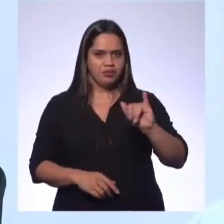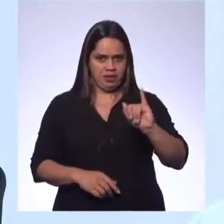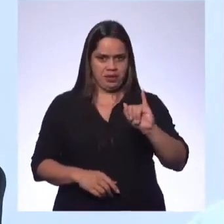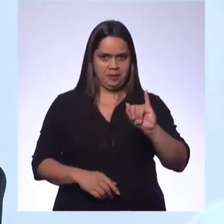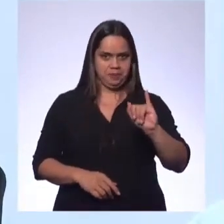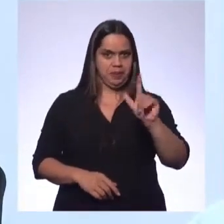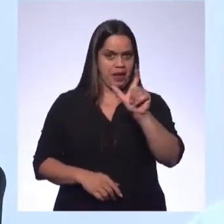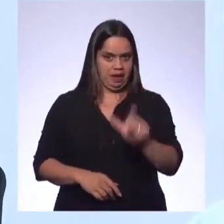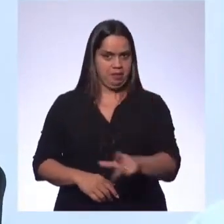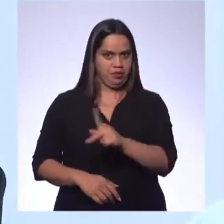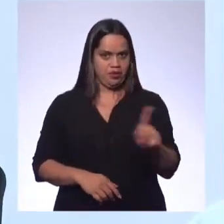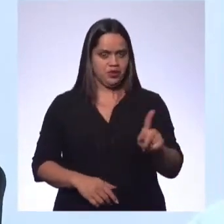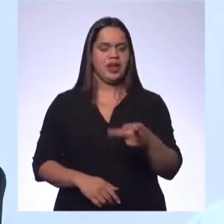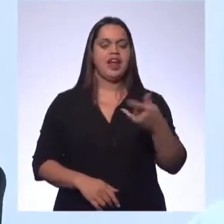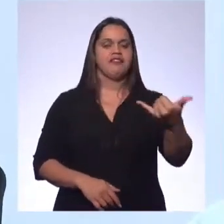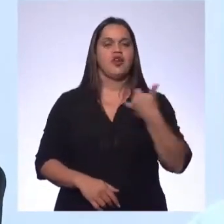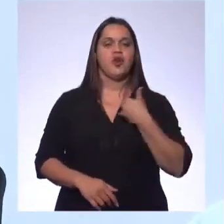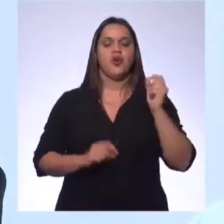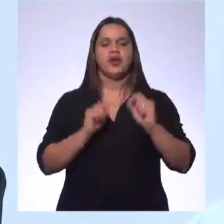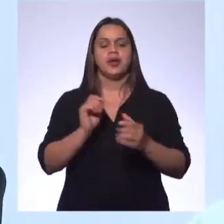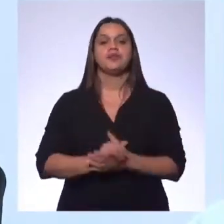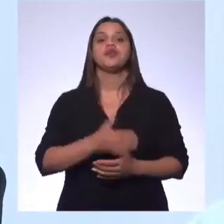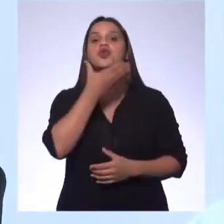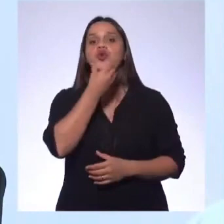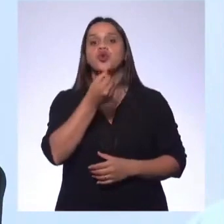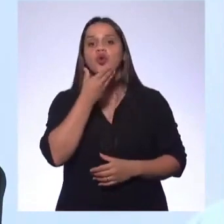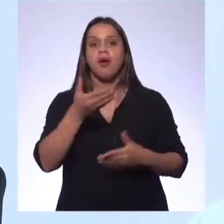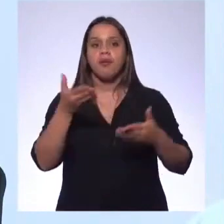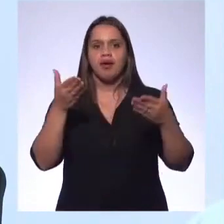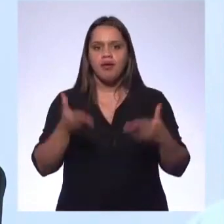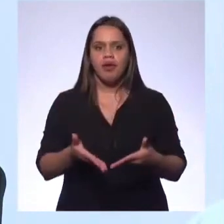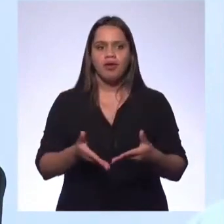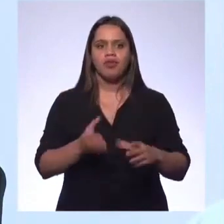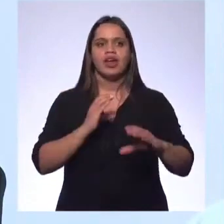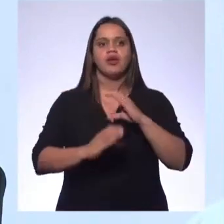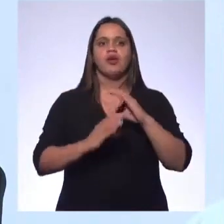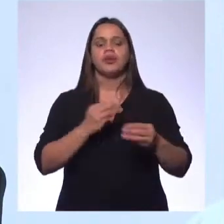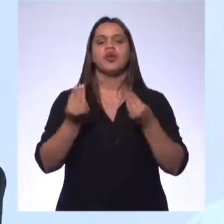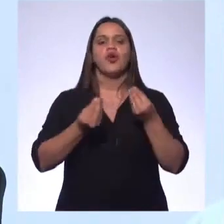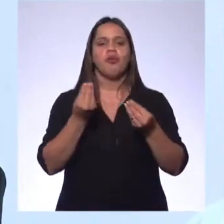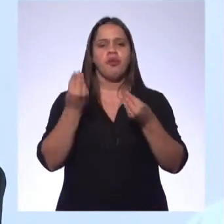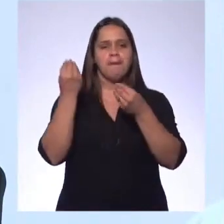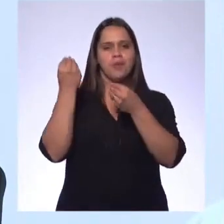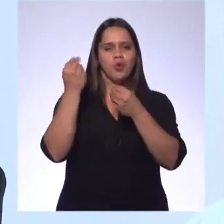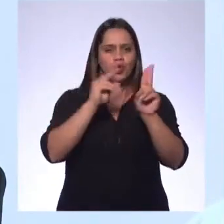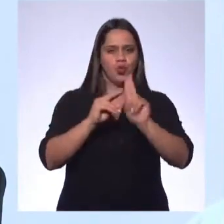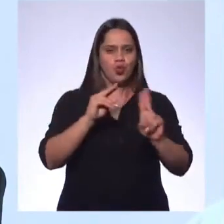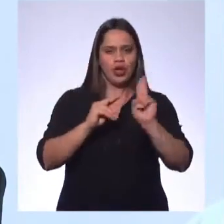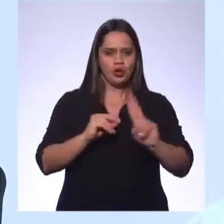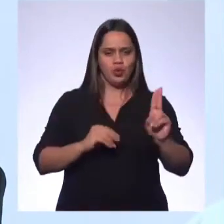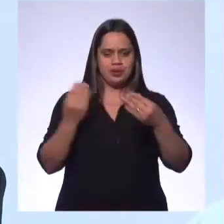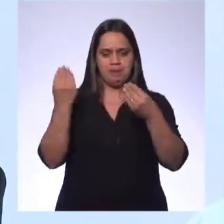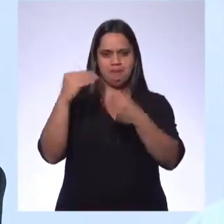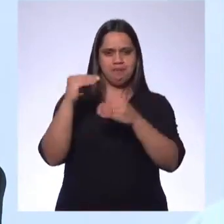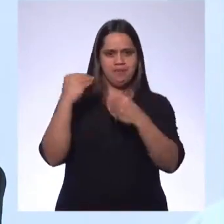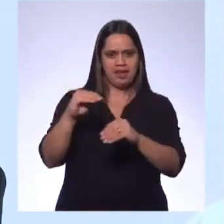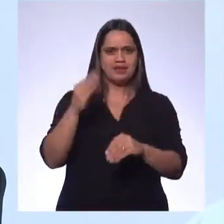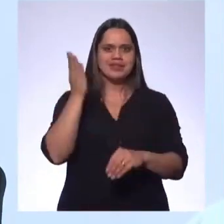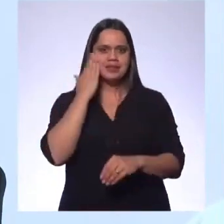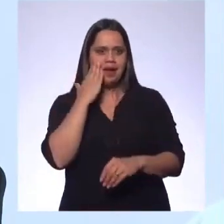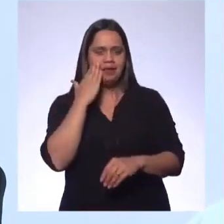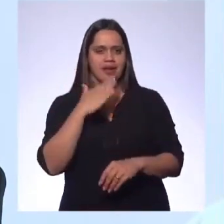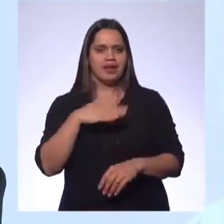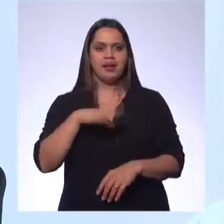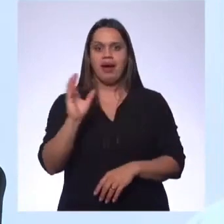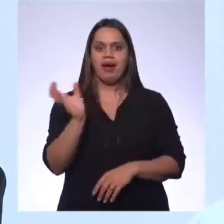a professora Fabi, ela falou assim que o homem atual, contemporâneo, ele se comunica por meme. Aí, quando ela falou isso, falou, você está voltando. Então, é mais do que o e-mail, ele é